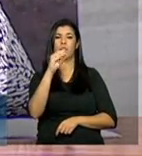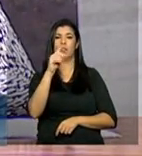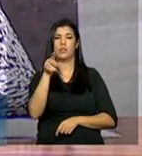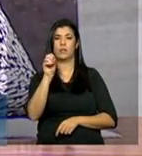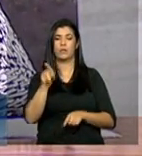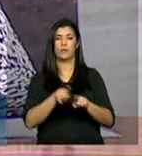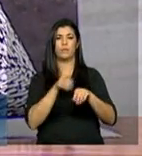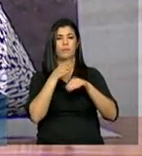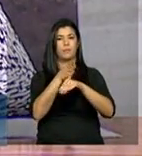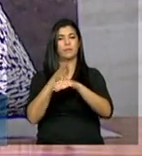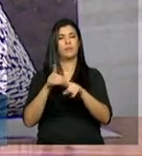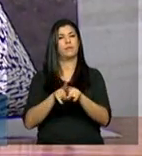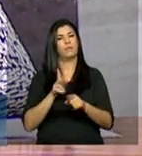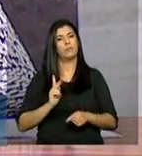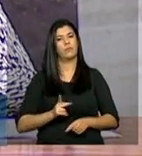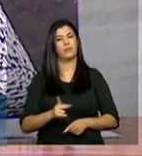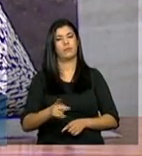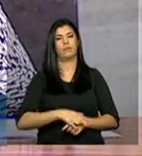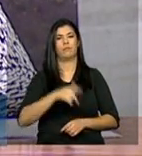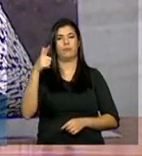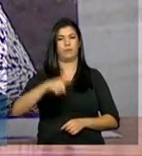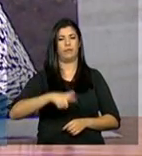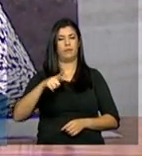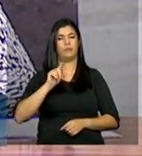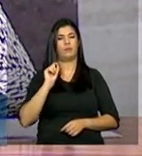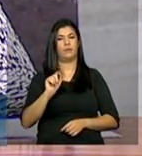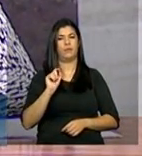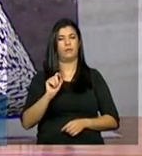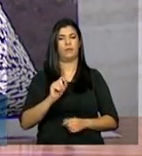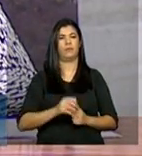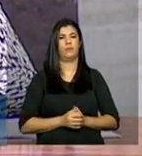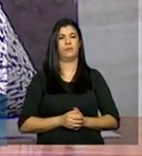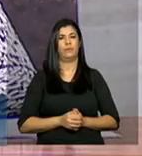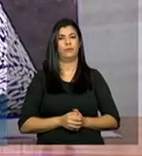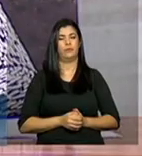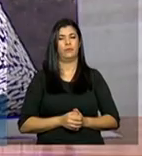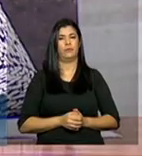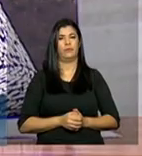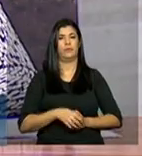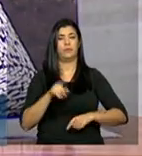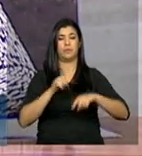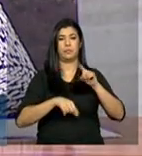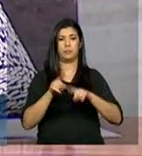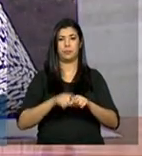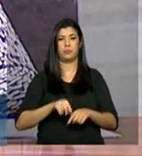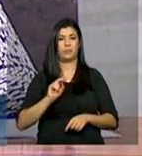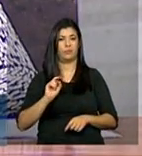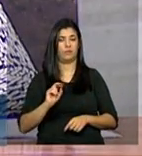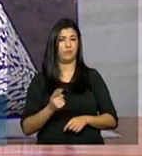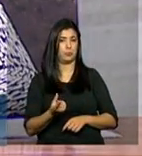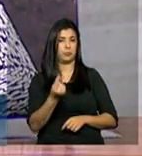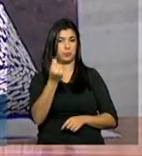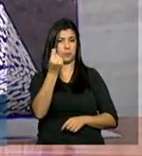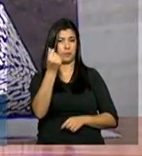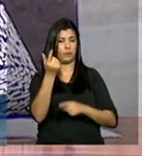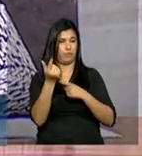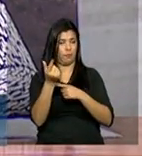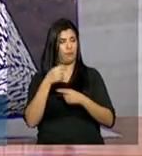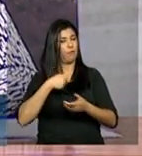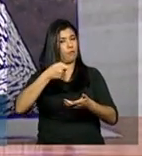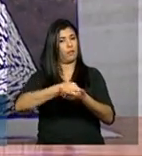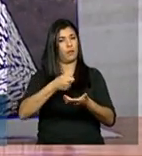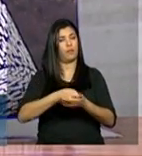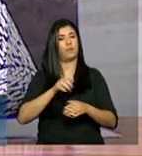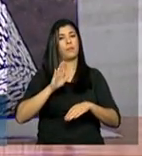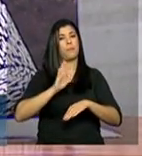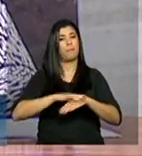eu vou dizer que o critério de valor, nos parece, sempre a gente reafirma isso, é